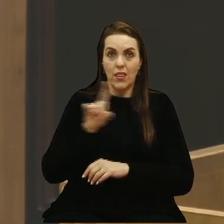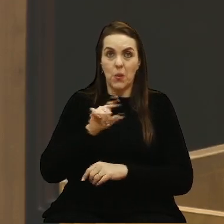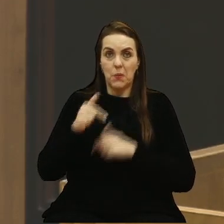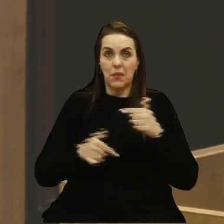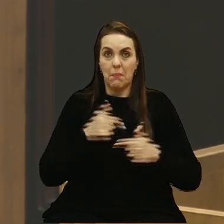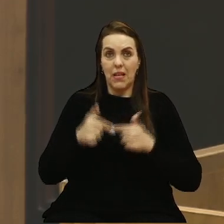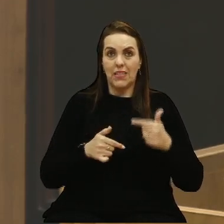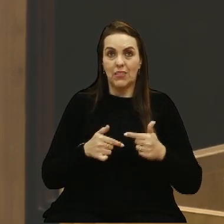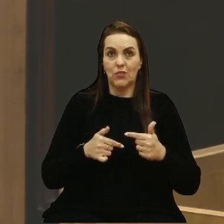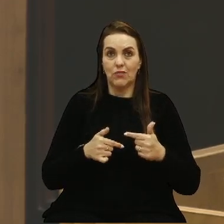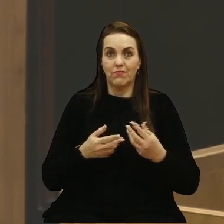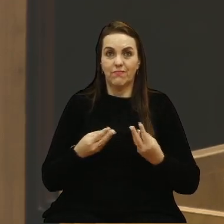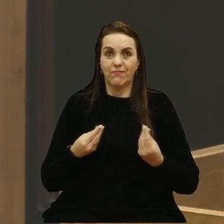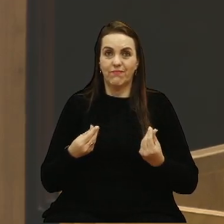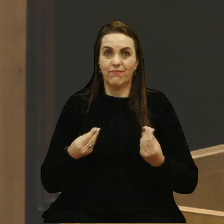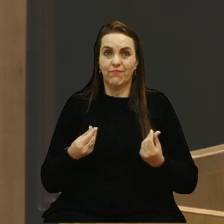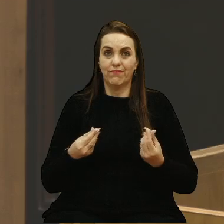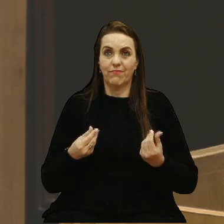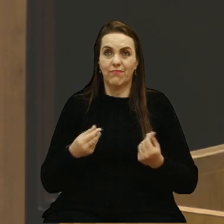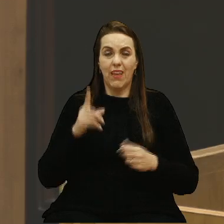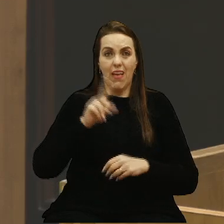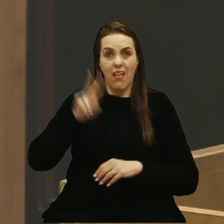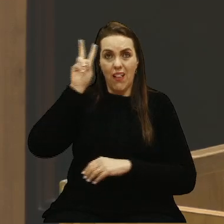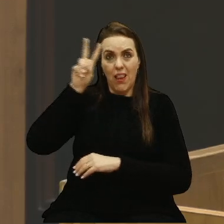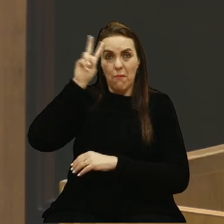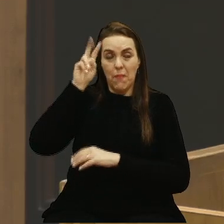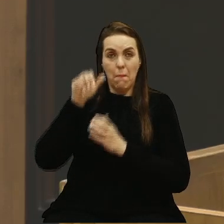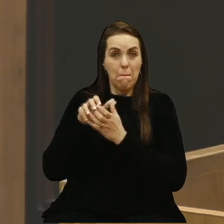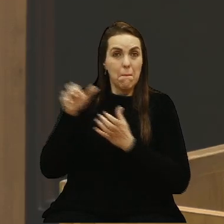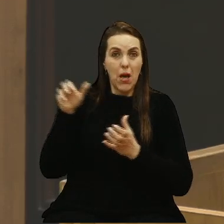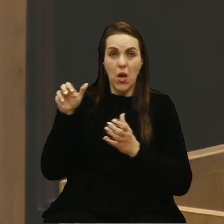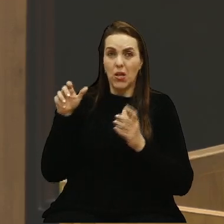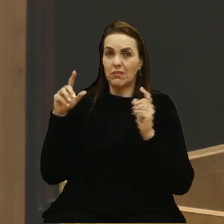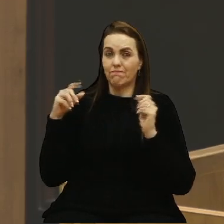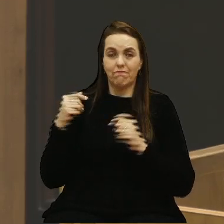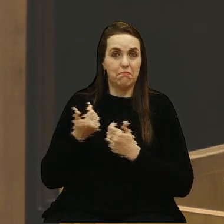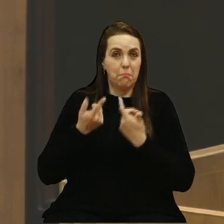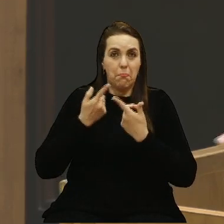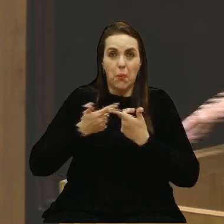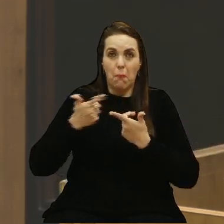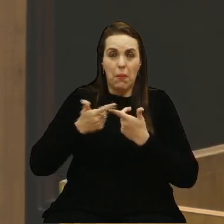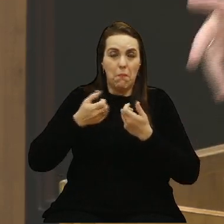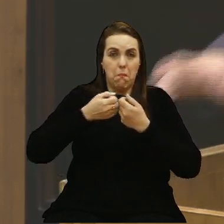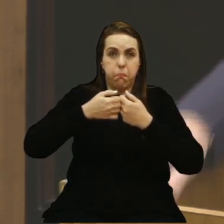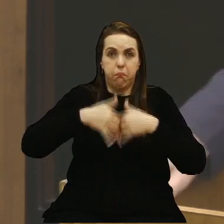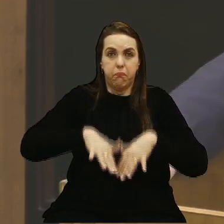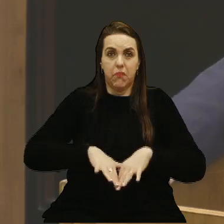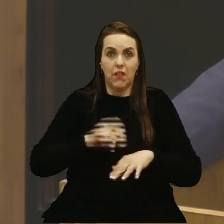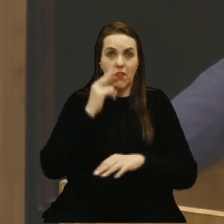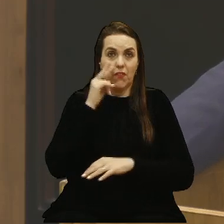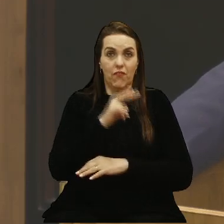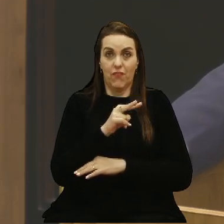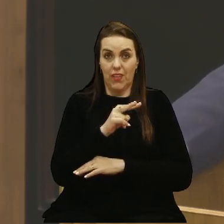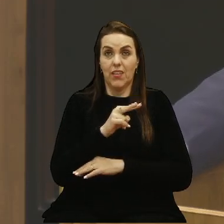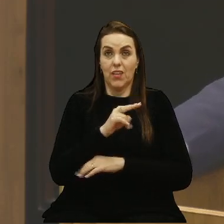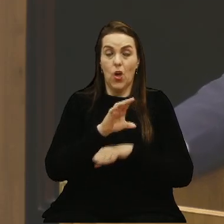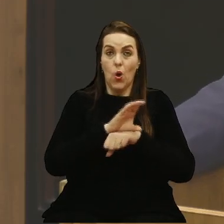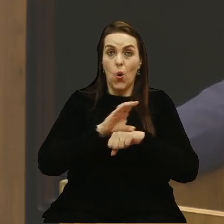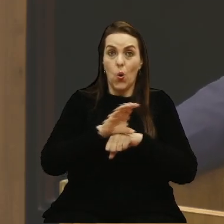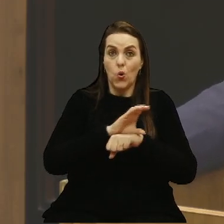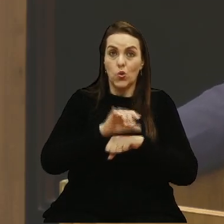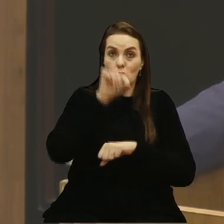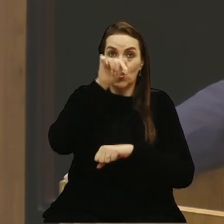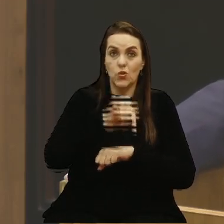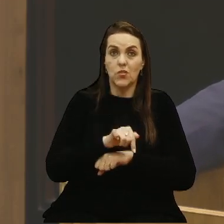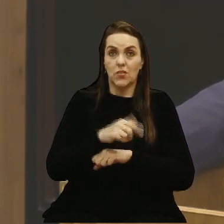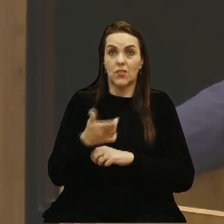para mim é relembrar a maior tragédia que a gente verificou no Brasil posteriormente à Constituição da República, que foi o